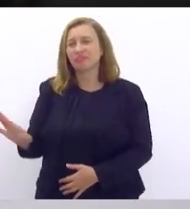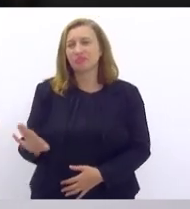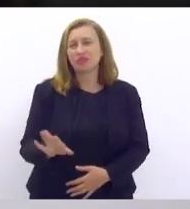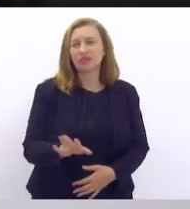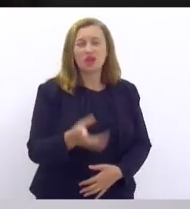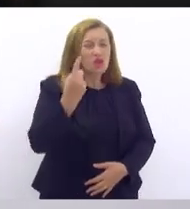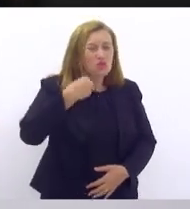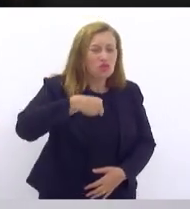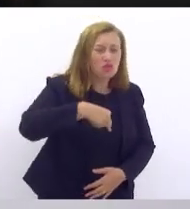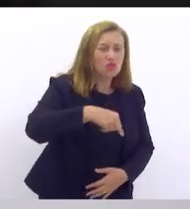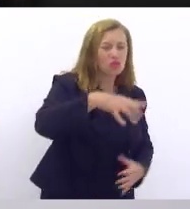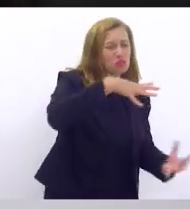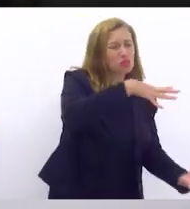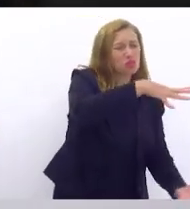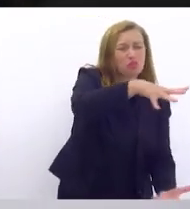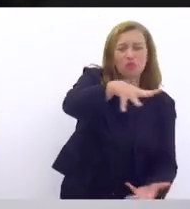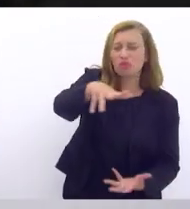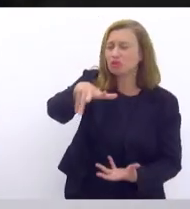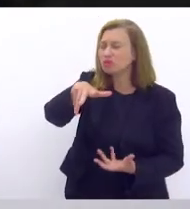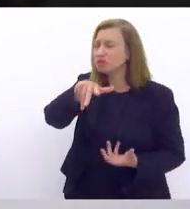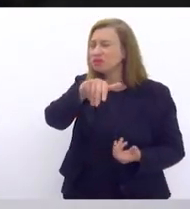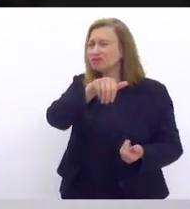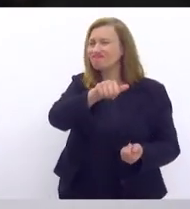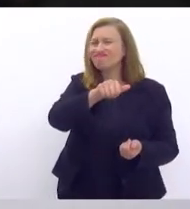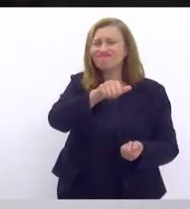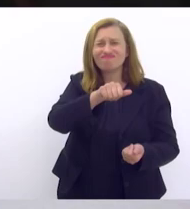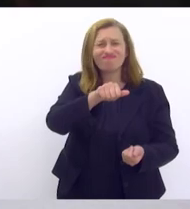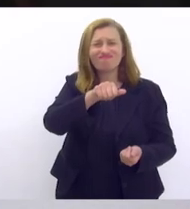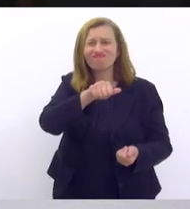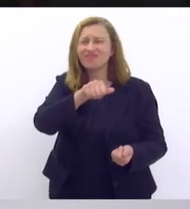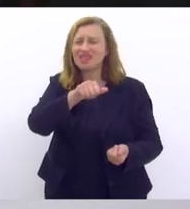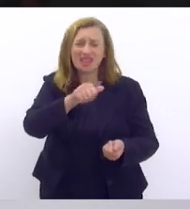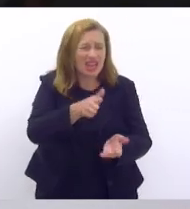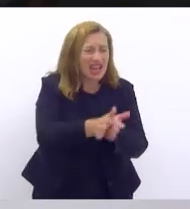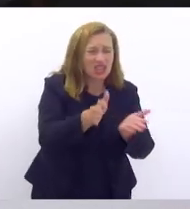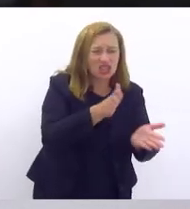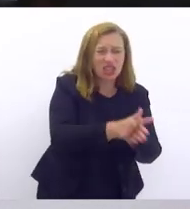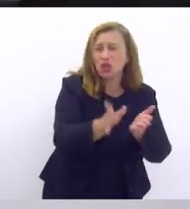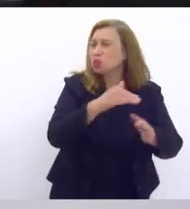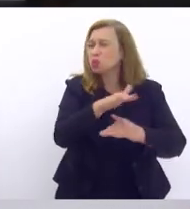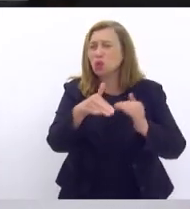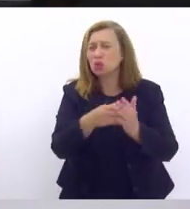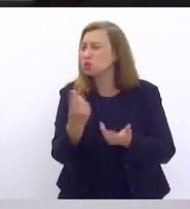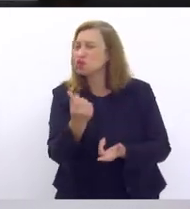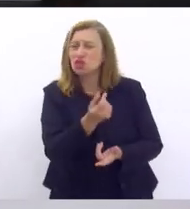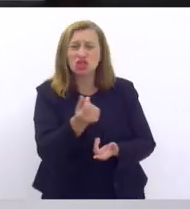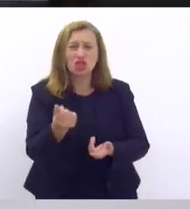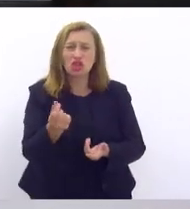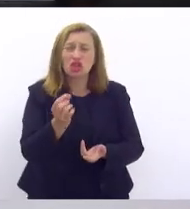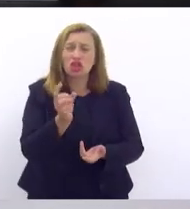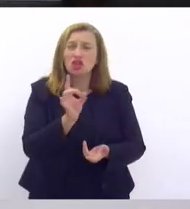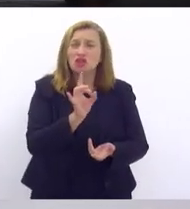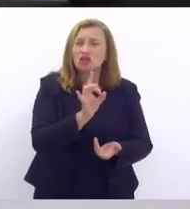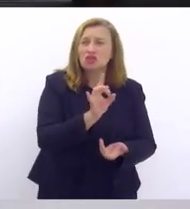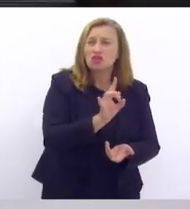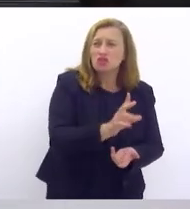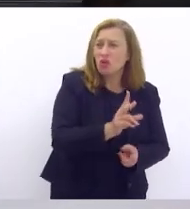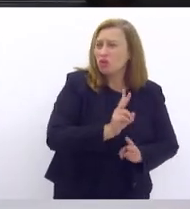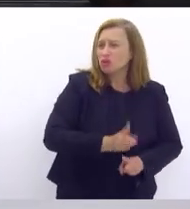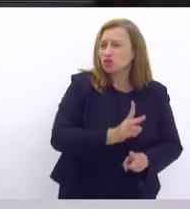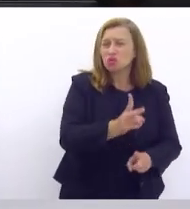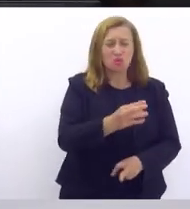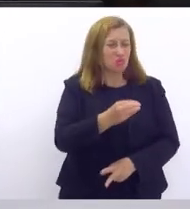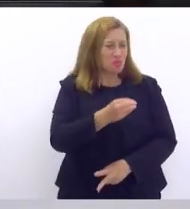Fui pro mundo, gastei tudo, me restou só o